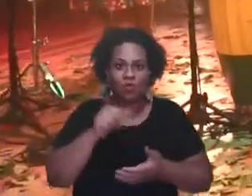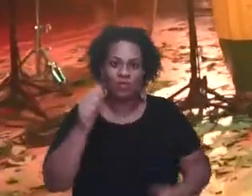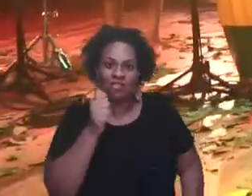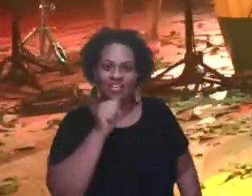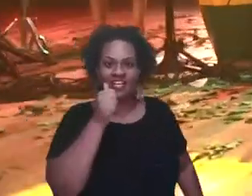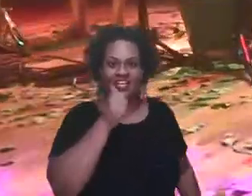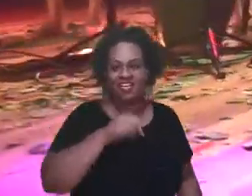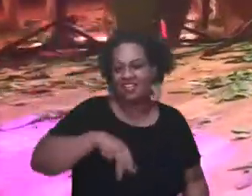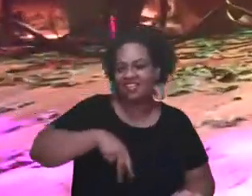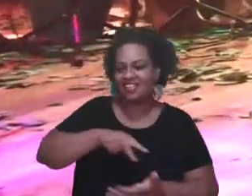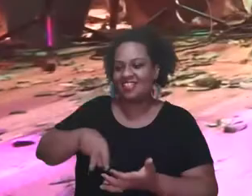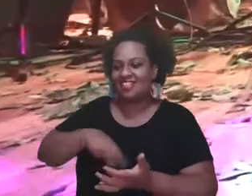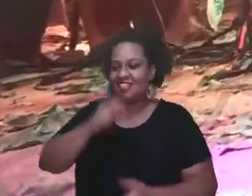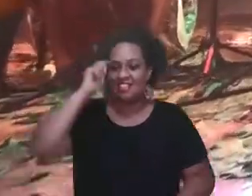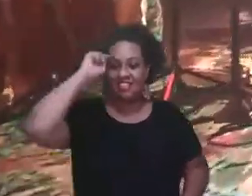toma cerveja